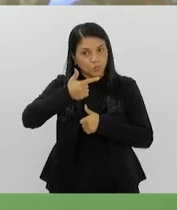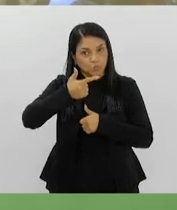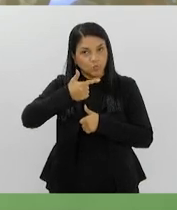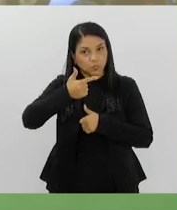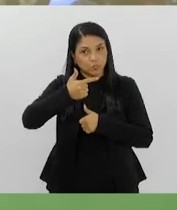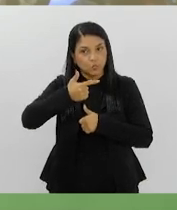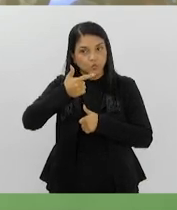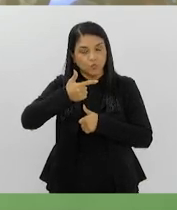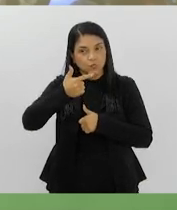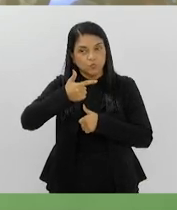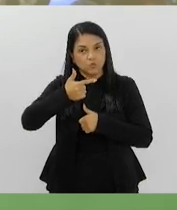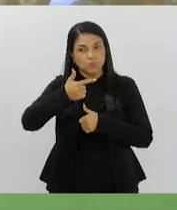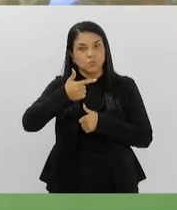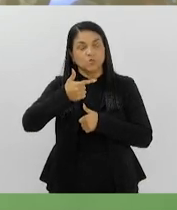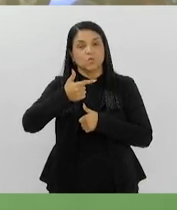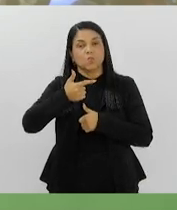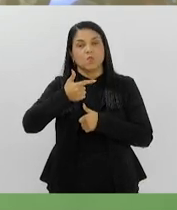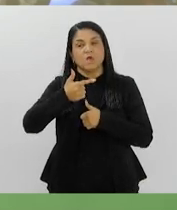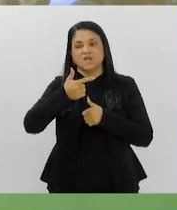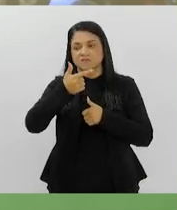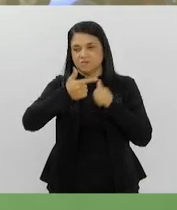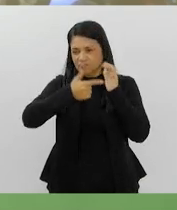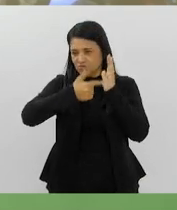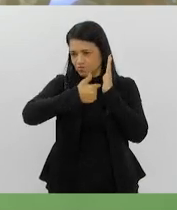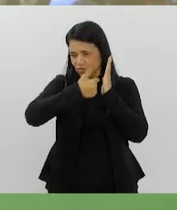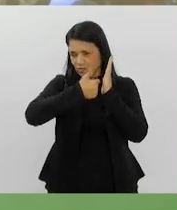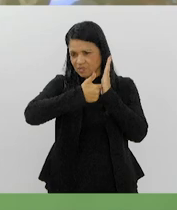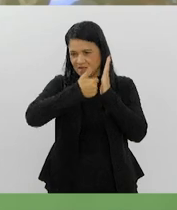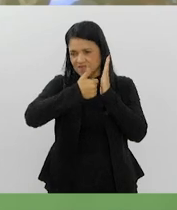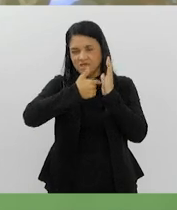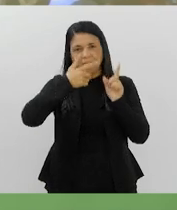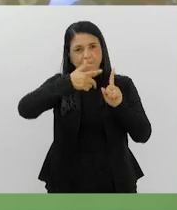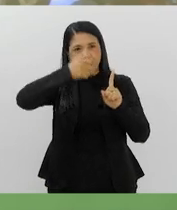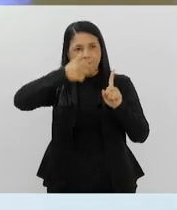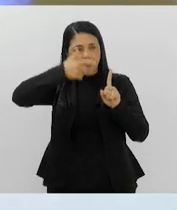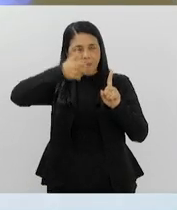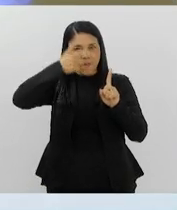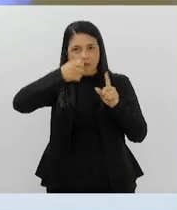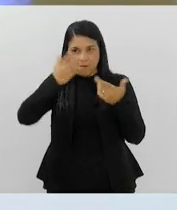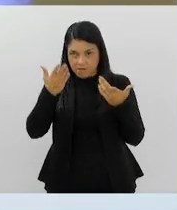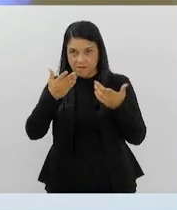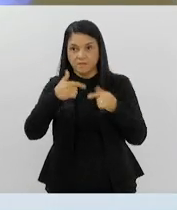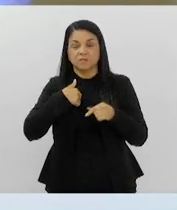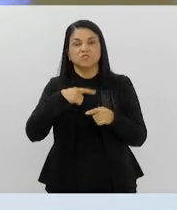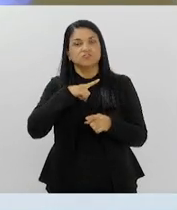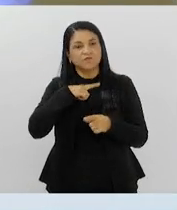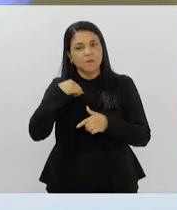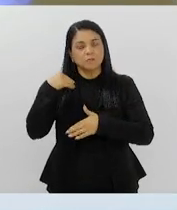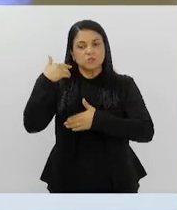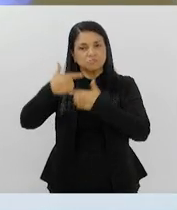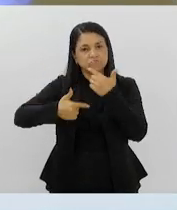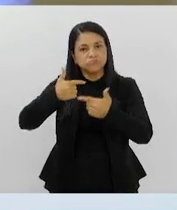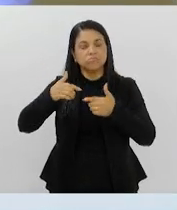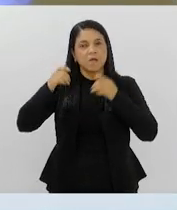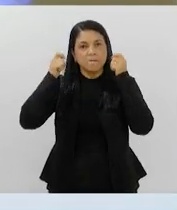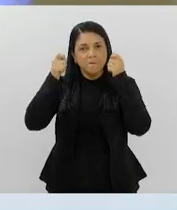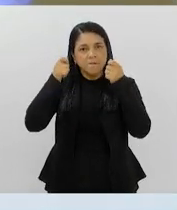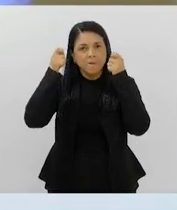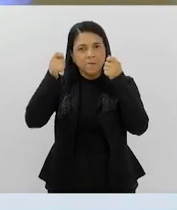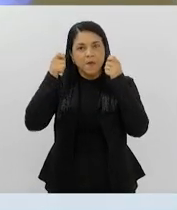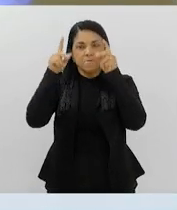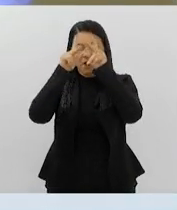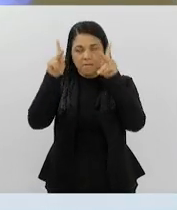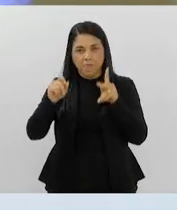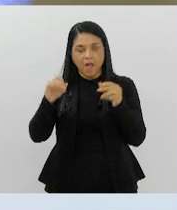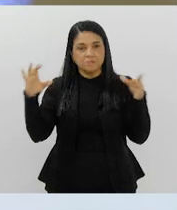mortes violentas intencionais. Então nós intensificamos as ações lá. Fizemos caminhada pela paz, integrando as